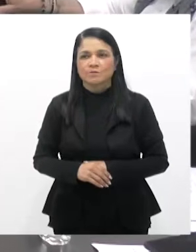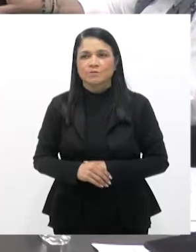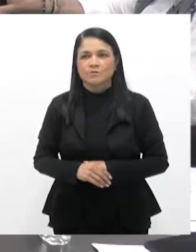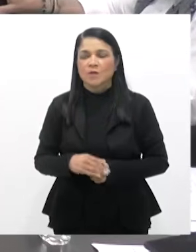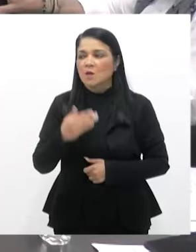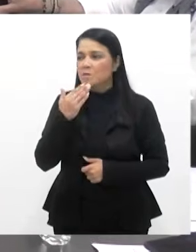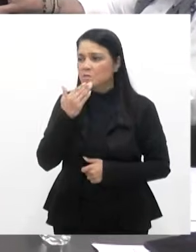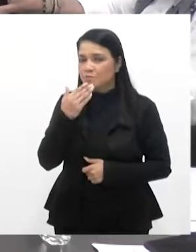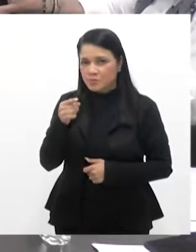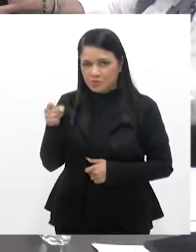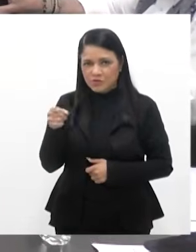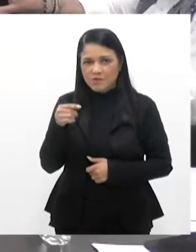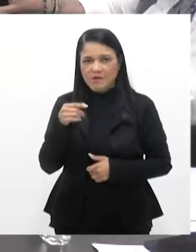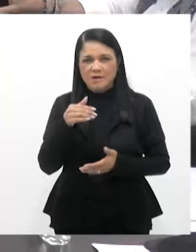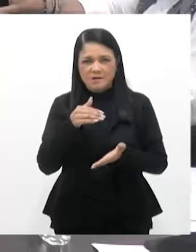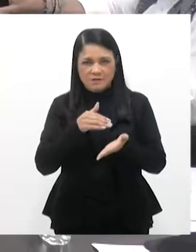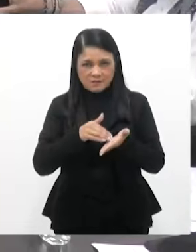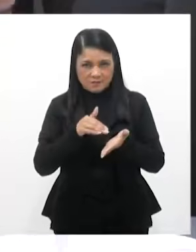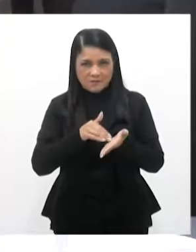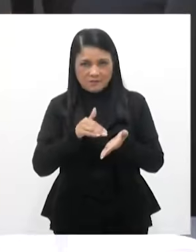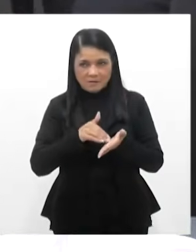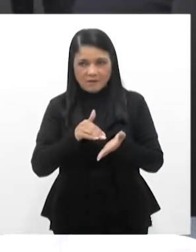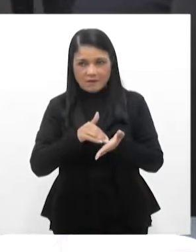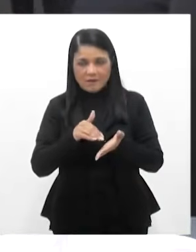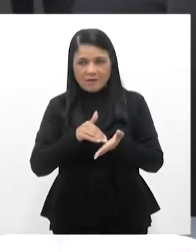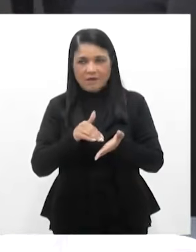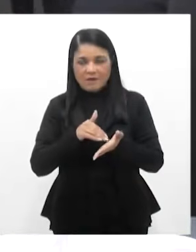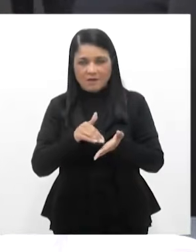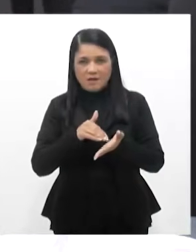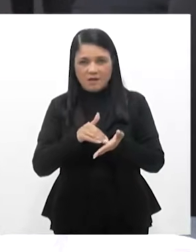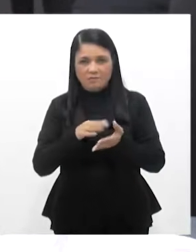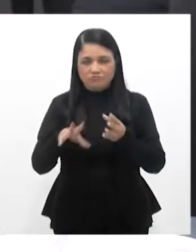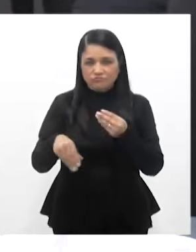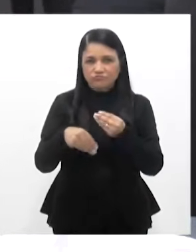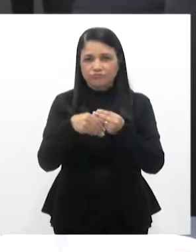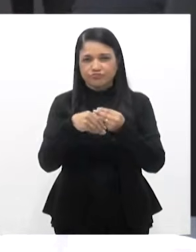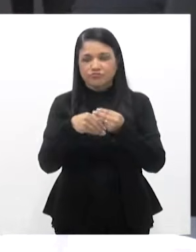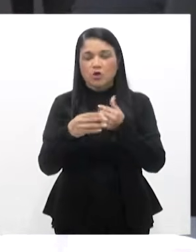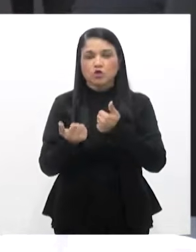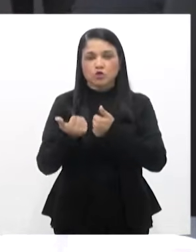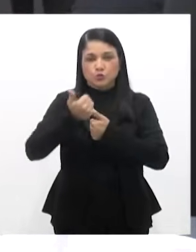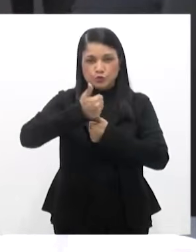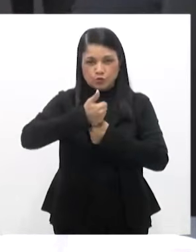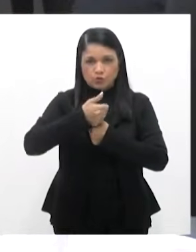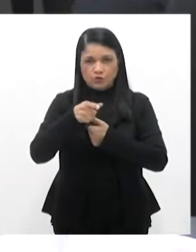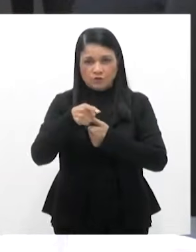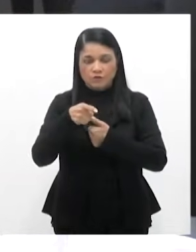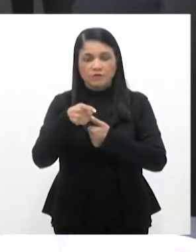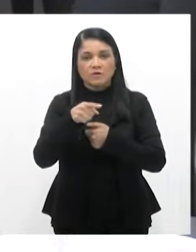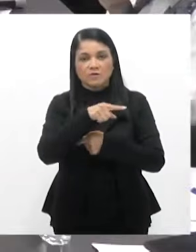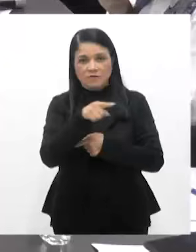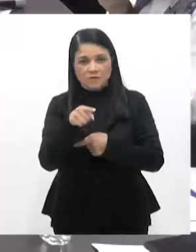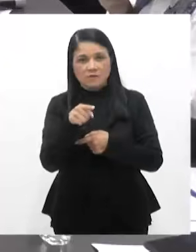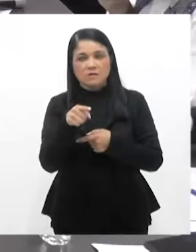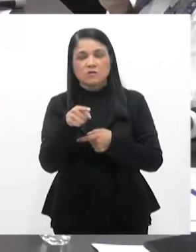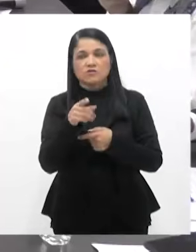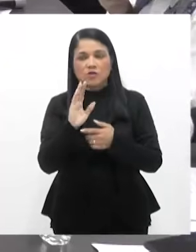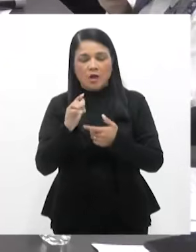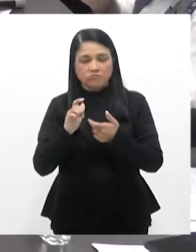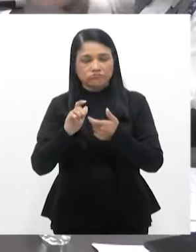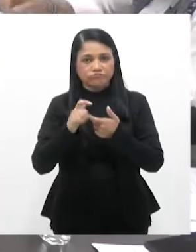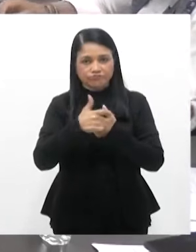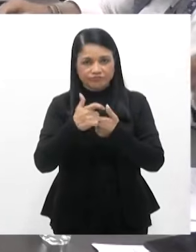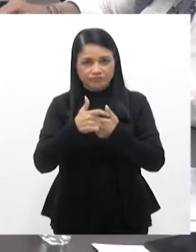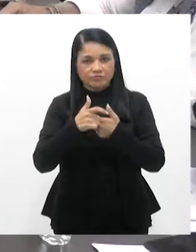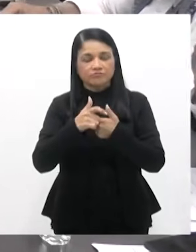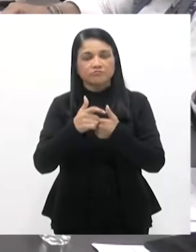vou pedir aí a secretaria que É uma questão só atente redacional. e incorpore já o meu substitutivo. Peço que Vossas Excelências considerem já com essa alteração sugerida